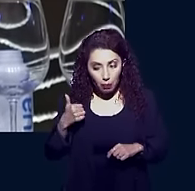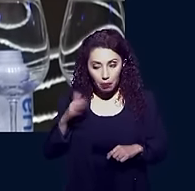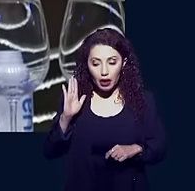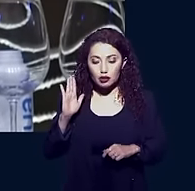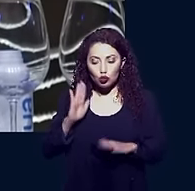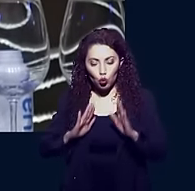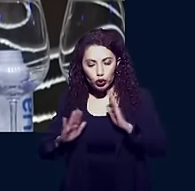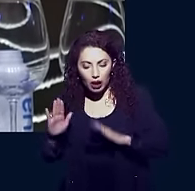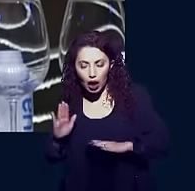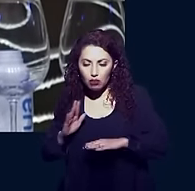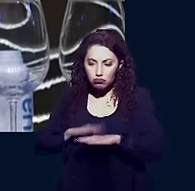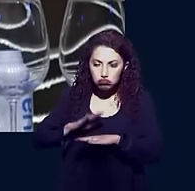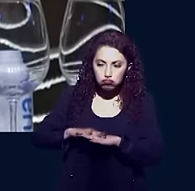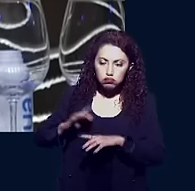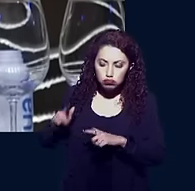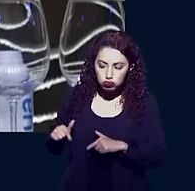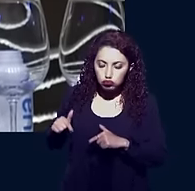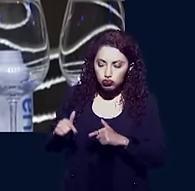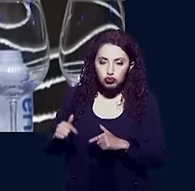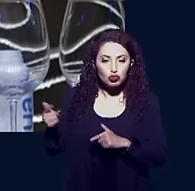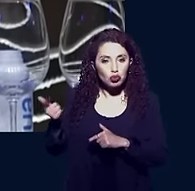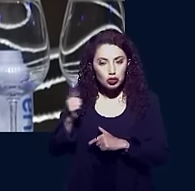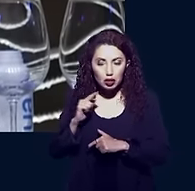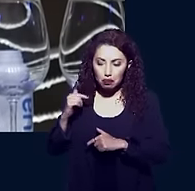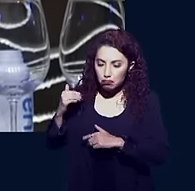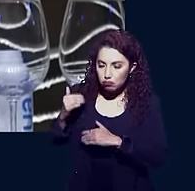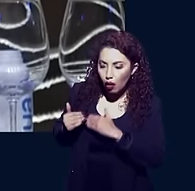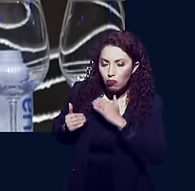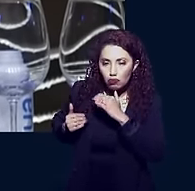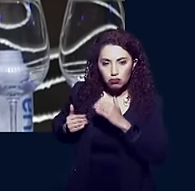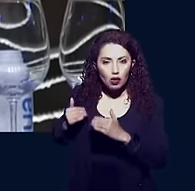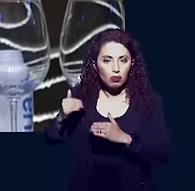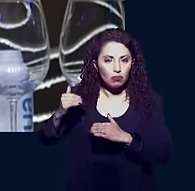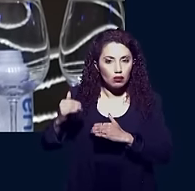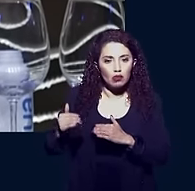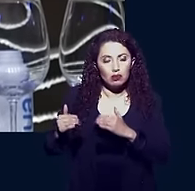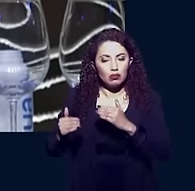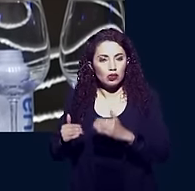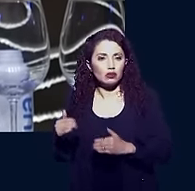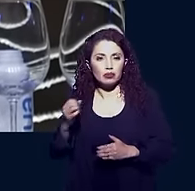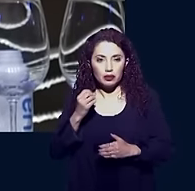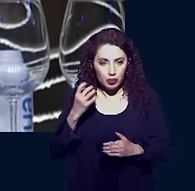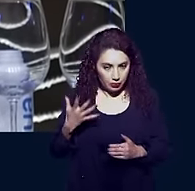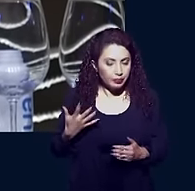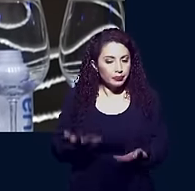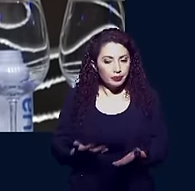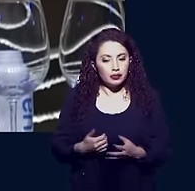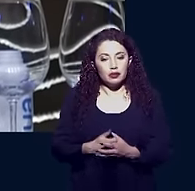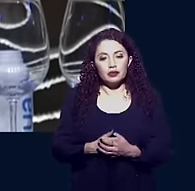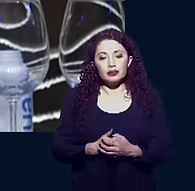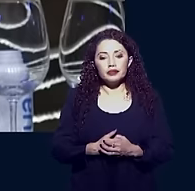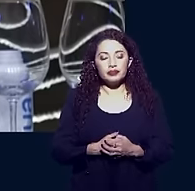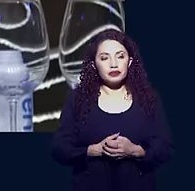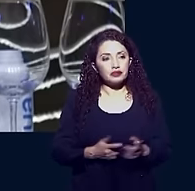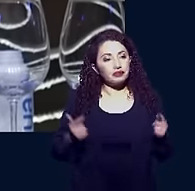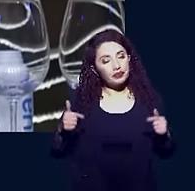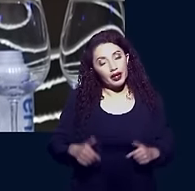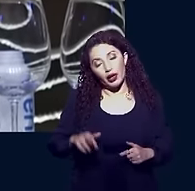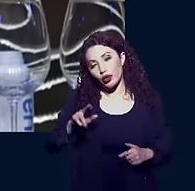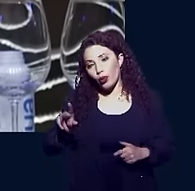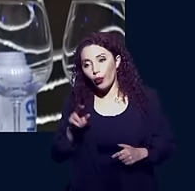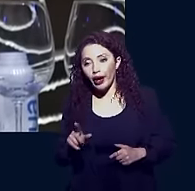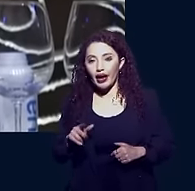sendo mais proativo e a gente tá tendo uma performance muito boa da moeda O que é super super saudável nesse momento e aqui não é não é fazer política